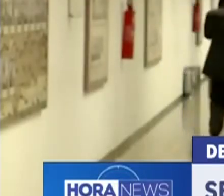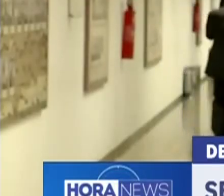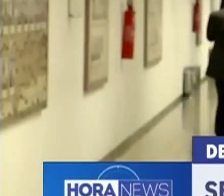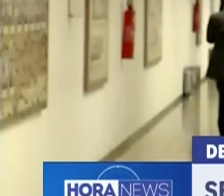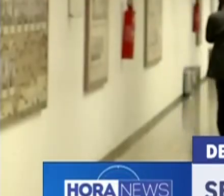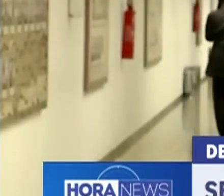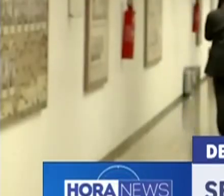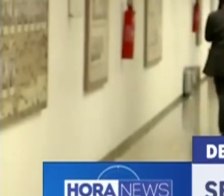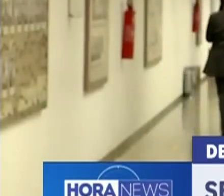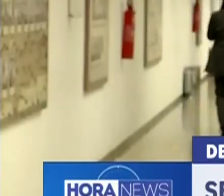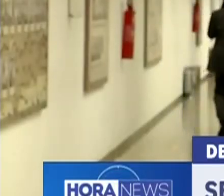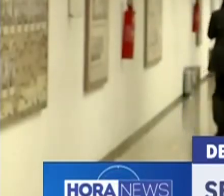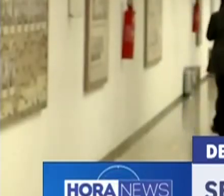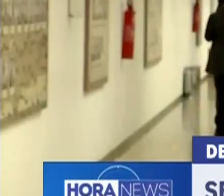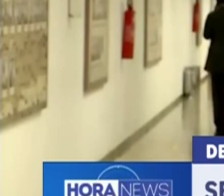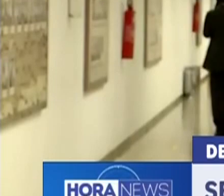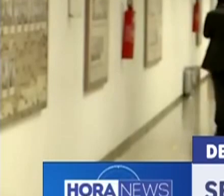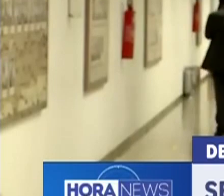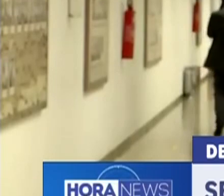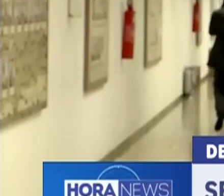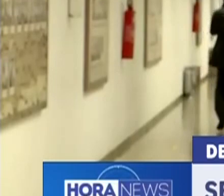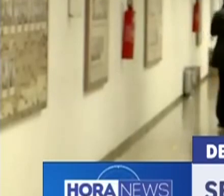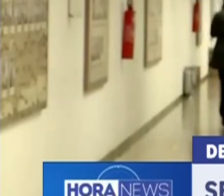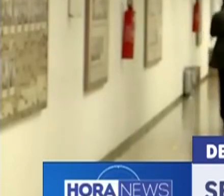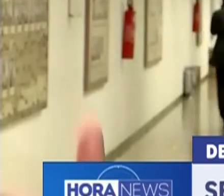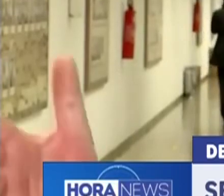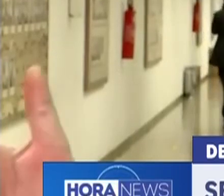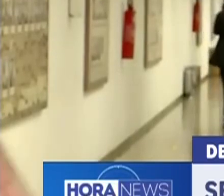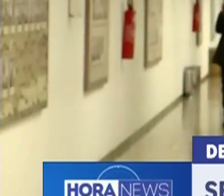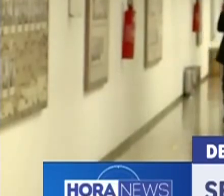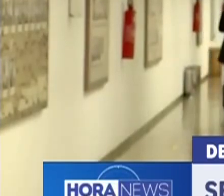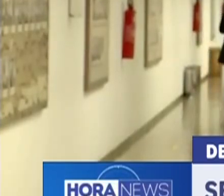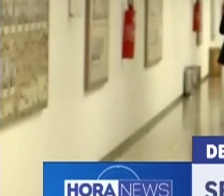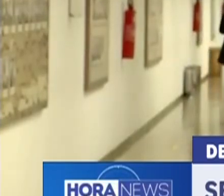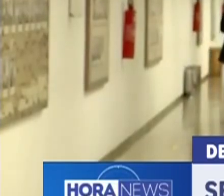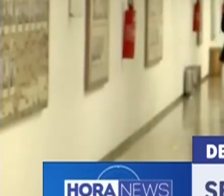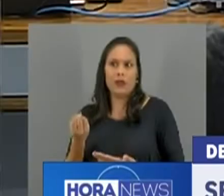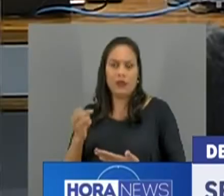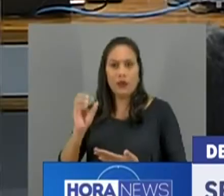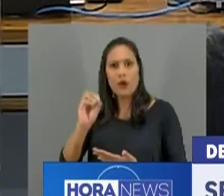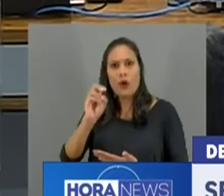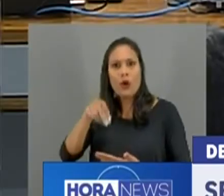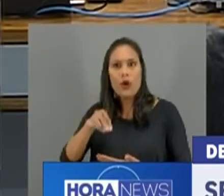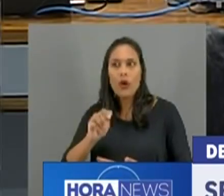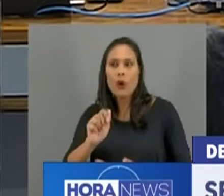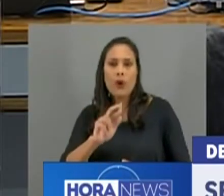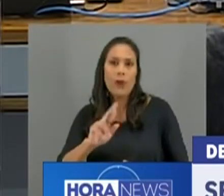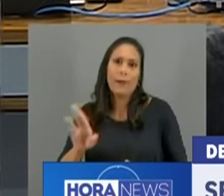senador Jorge Cajuru como vice. Diversos bairros de Maceió sofrem hoje os danos